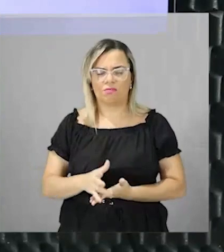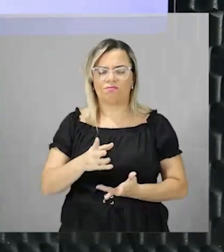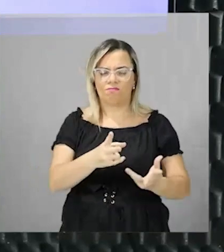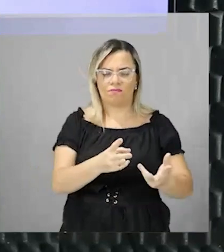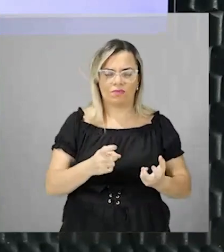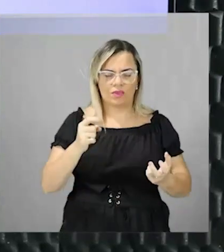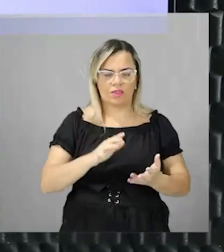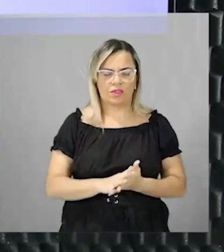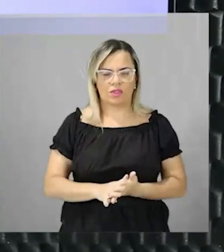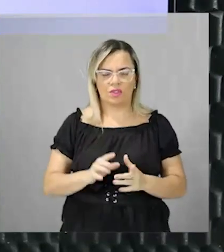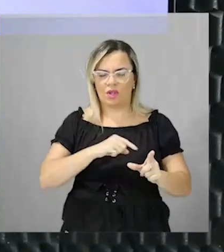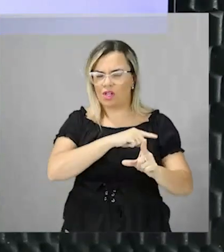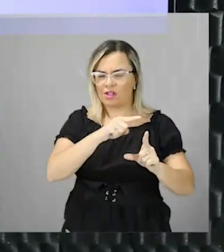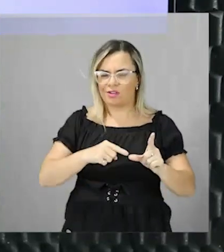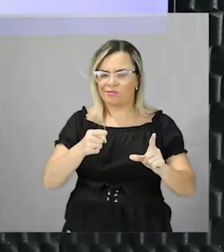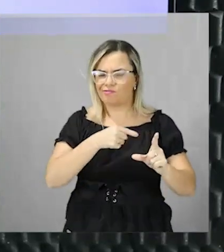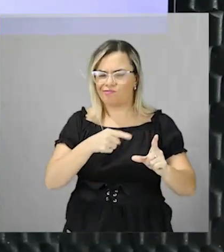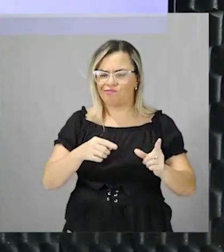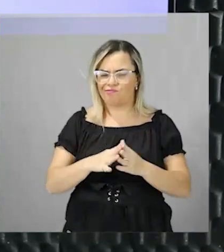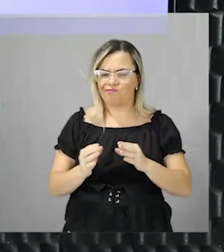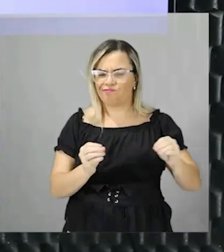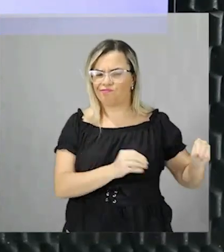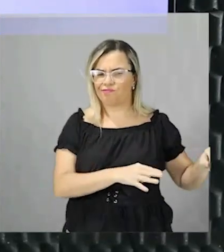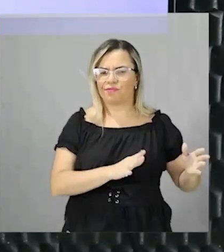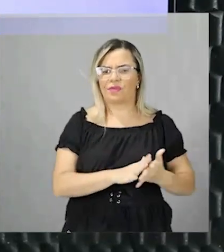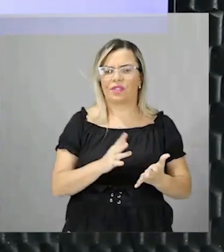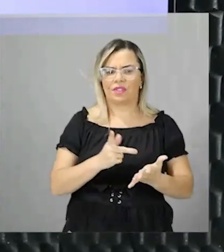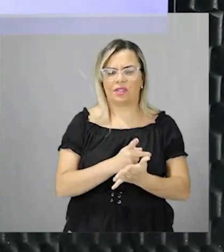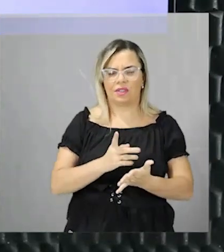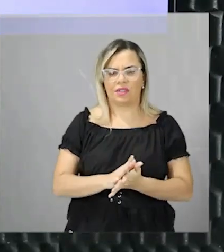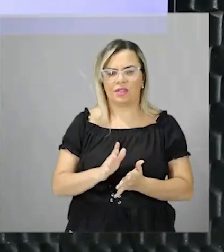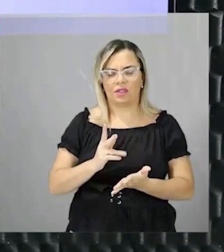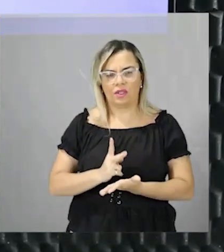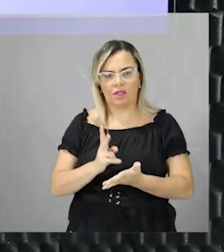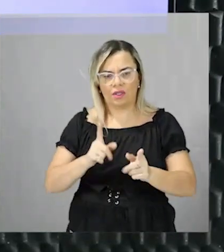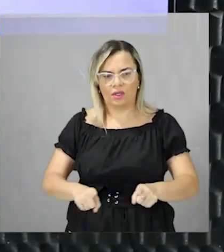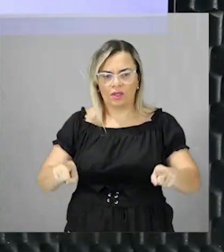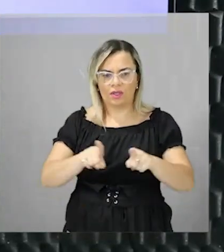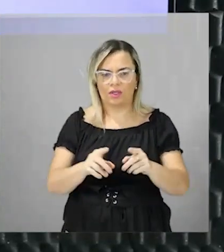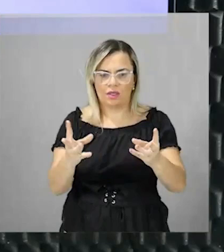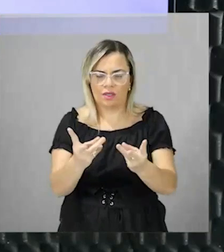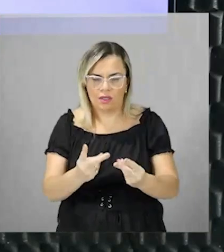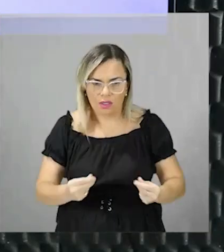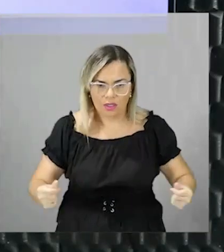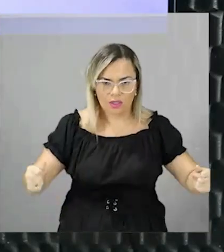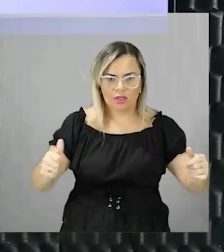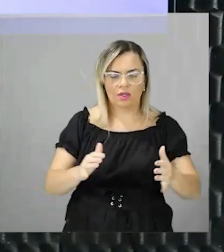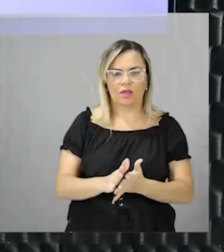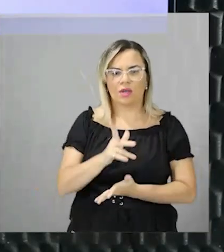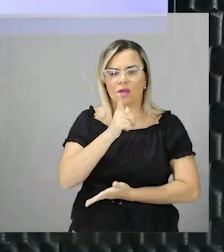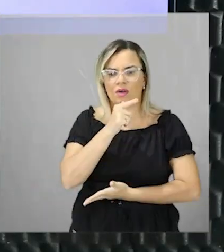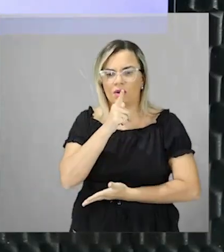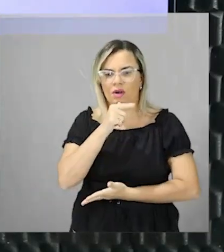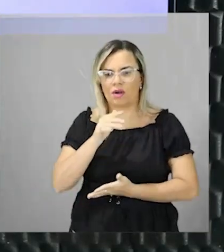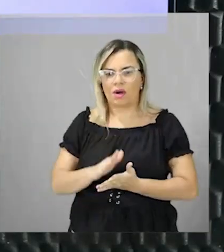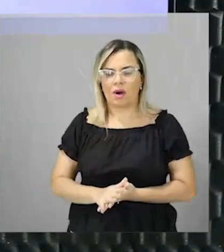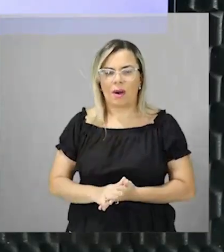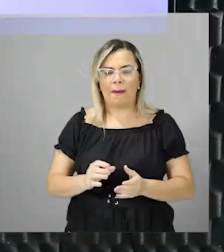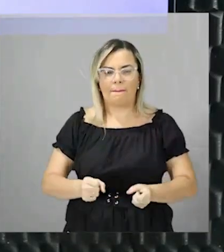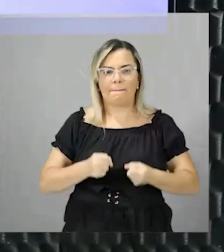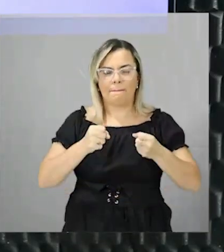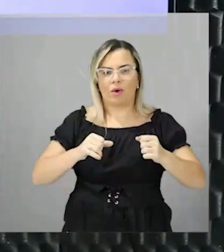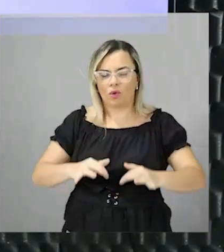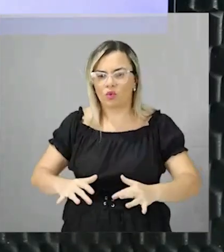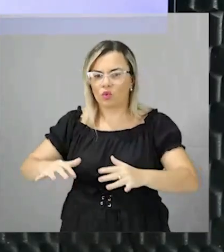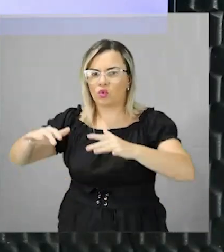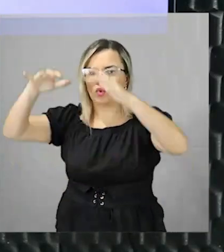já eliminaria algumas questões. Aí ele continua. Também, substâncias dissolvidas na água podem precipitar, ou seja, uma substância